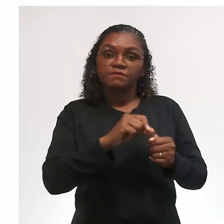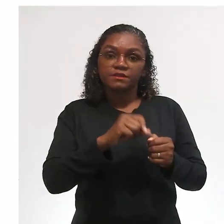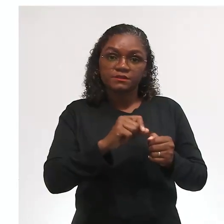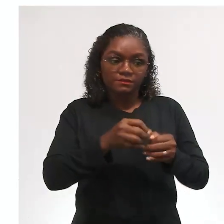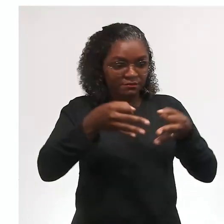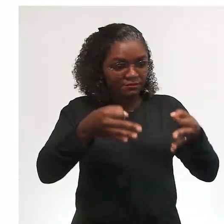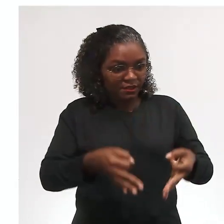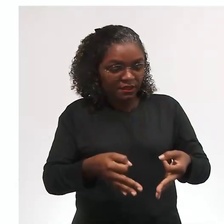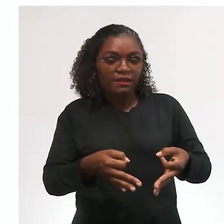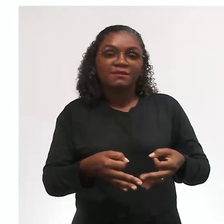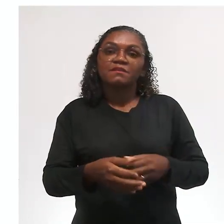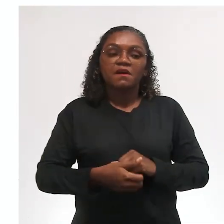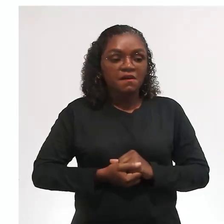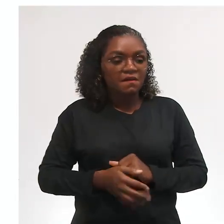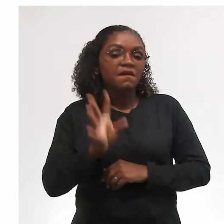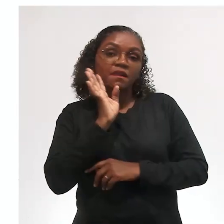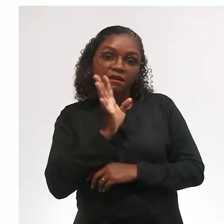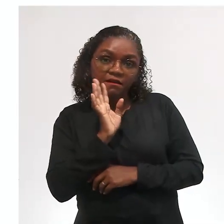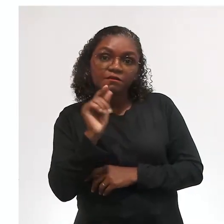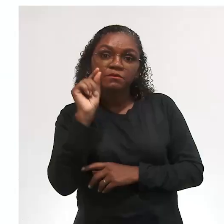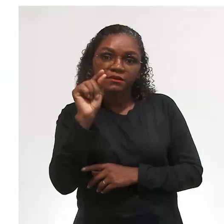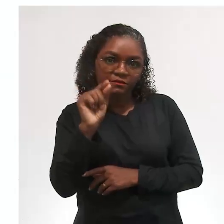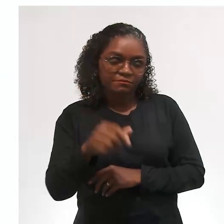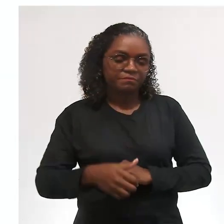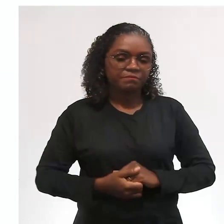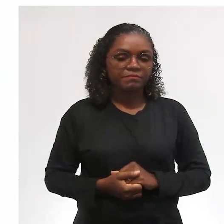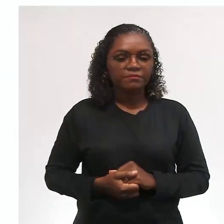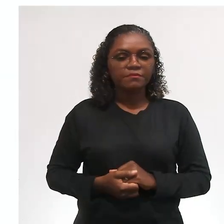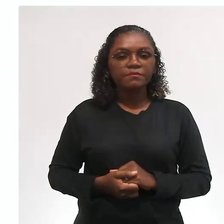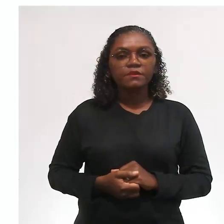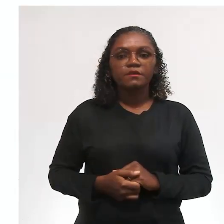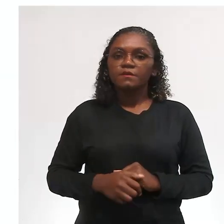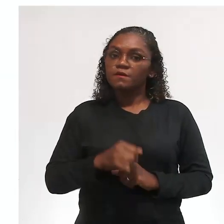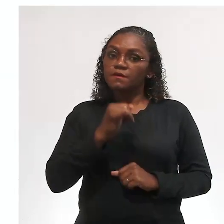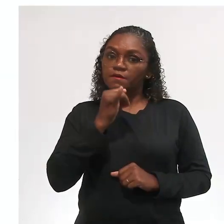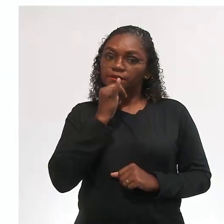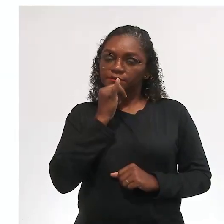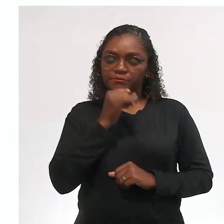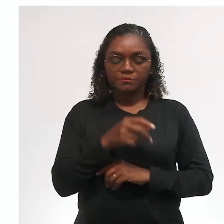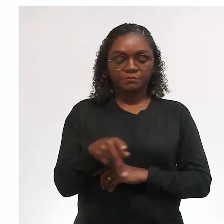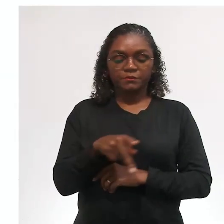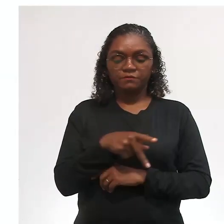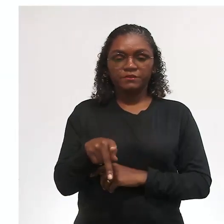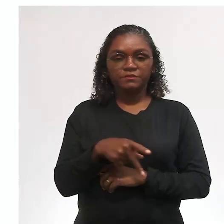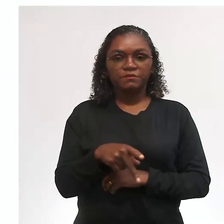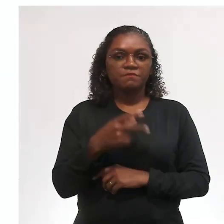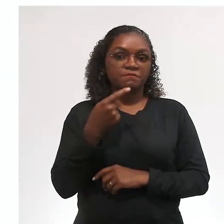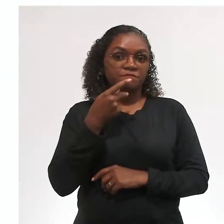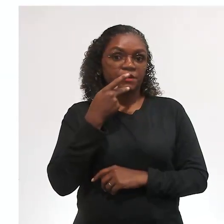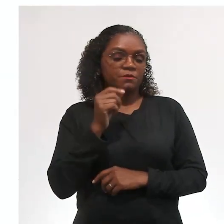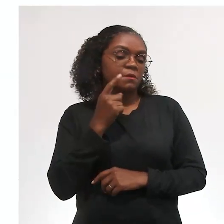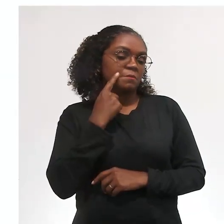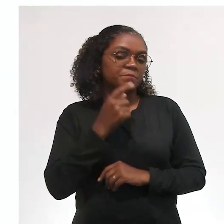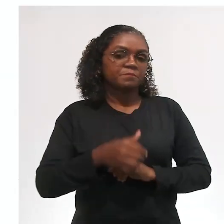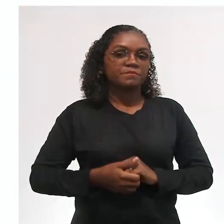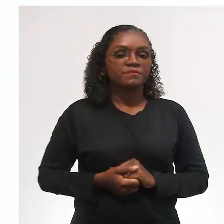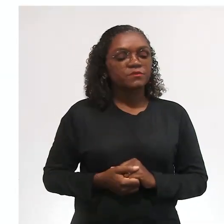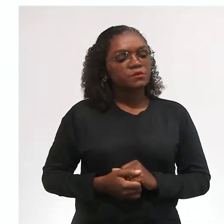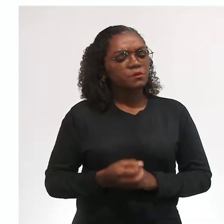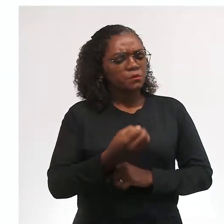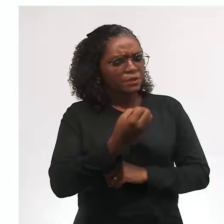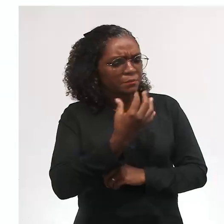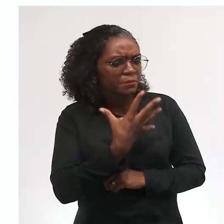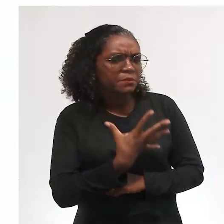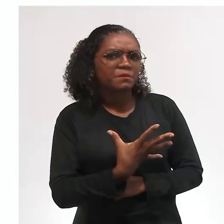a probabilidade de ele ocorrer novamente. Um exemplo, o professor elogia, ou seja, é algo